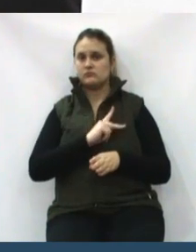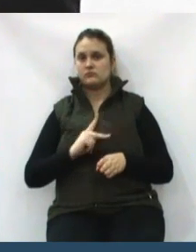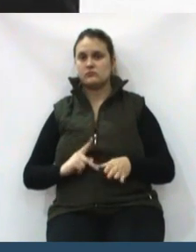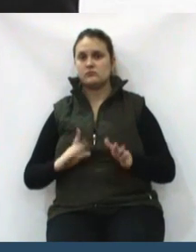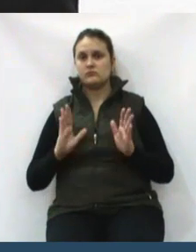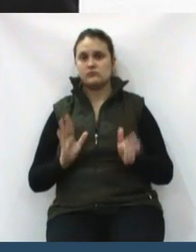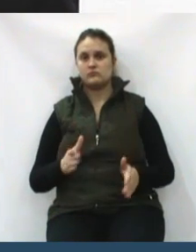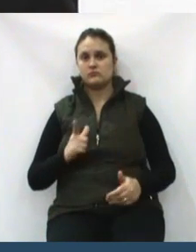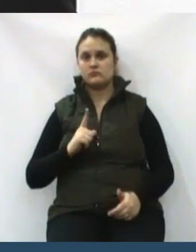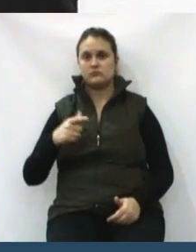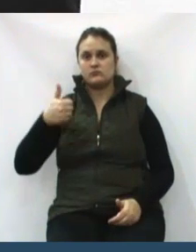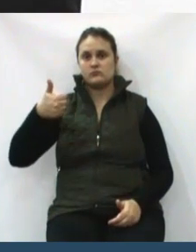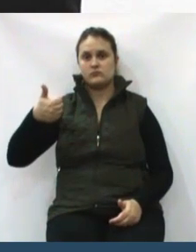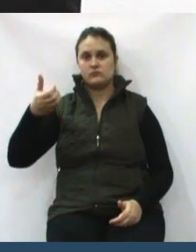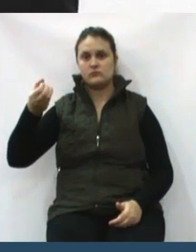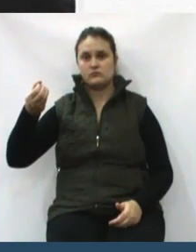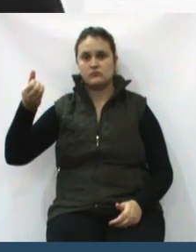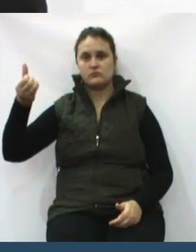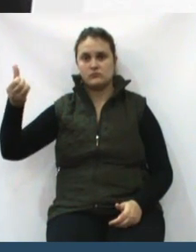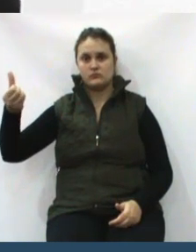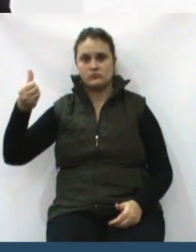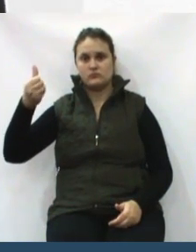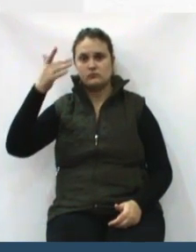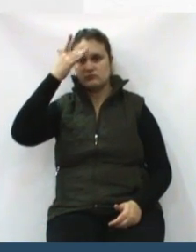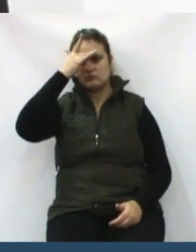existem 106 cargos